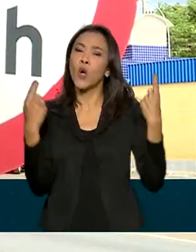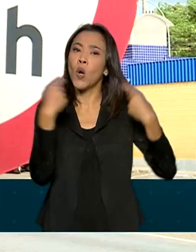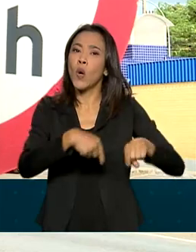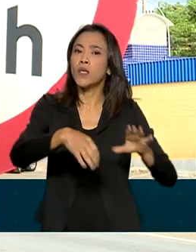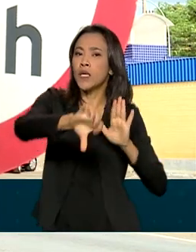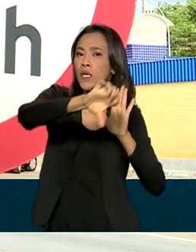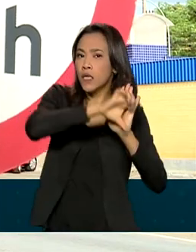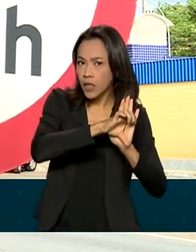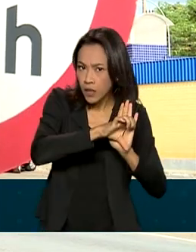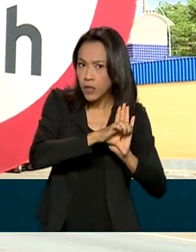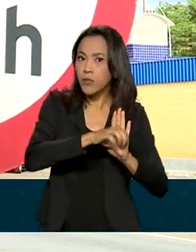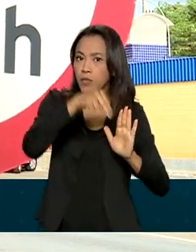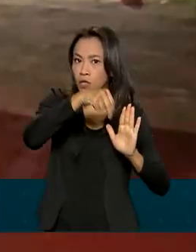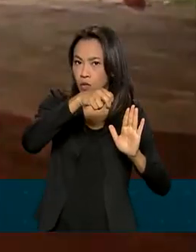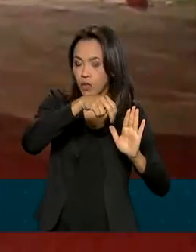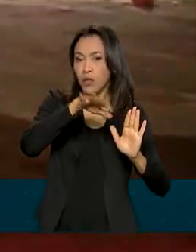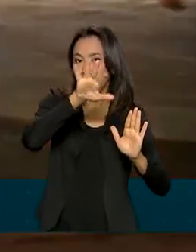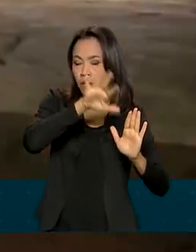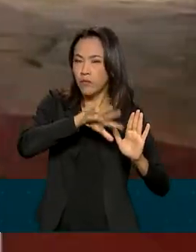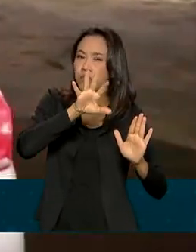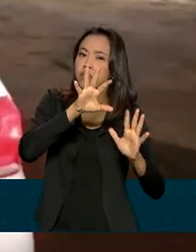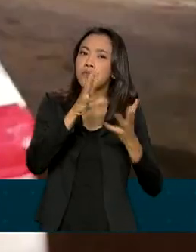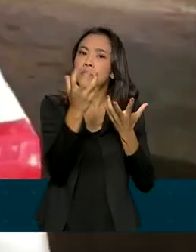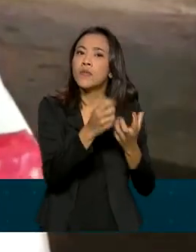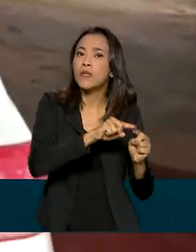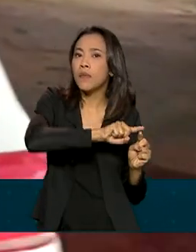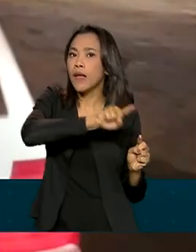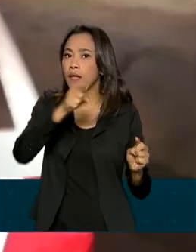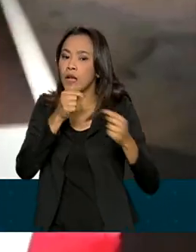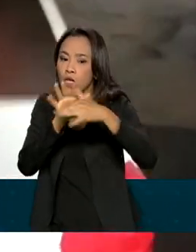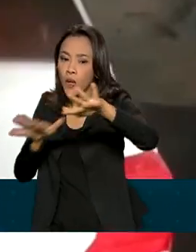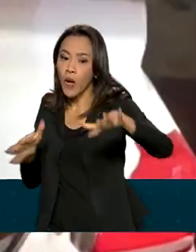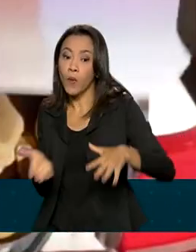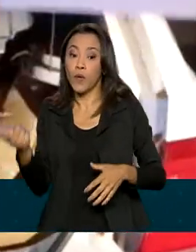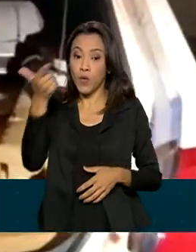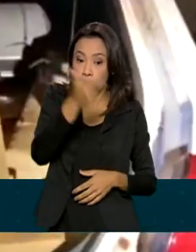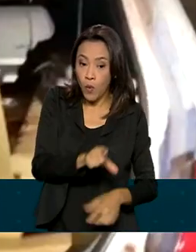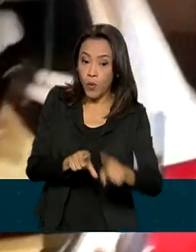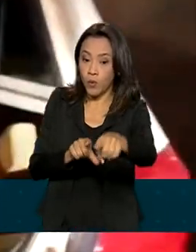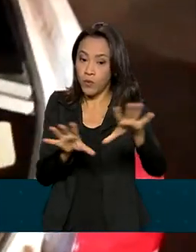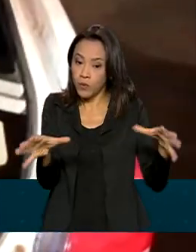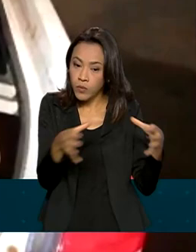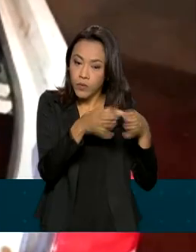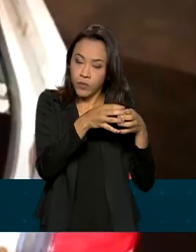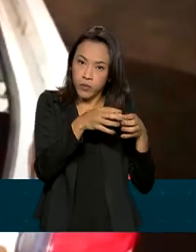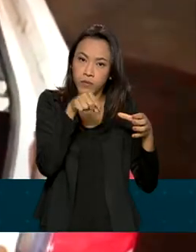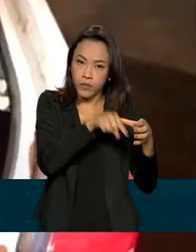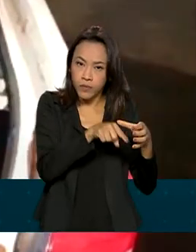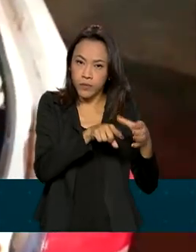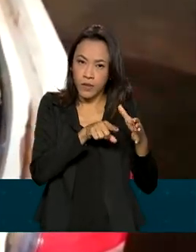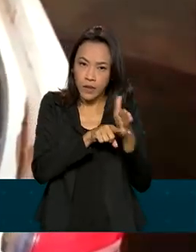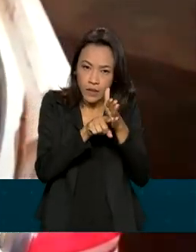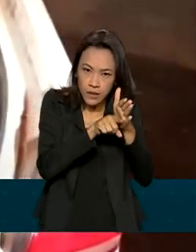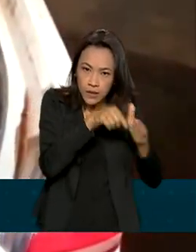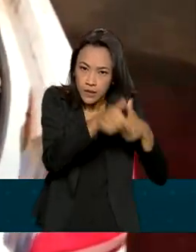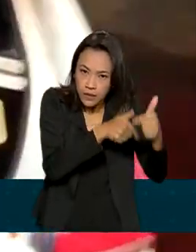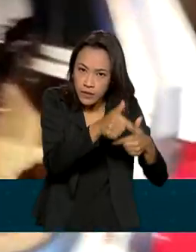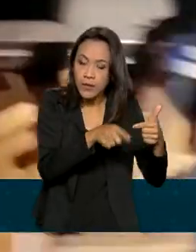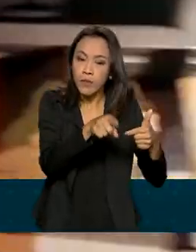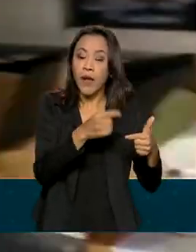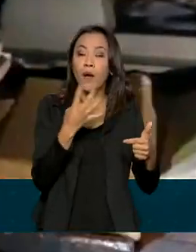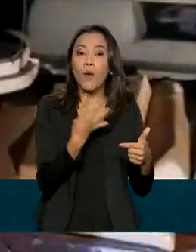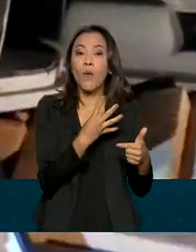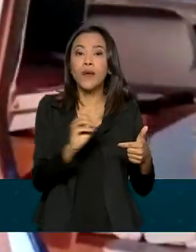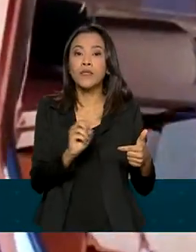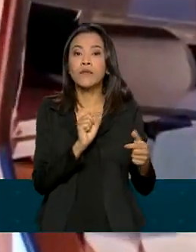sertão ao litoral nordestino e Rota Brasil, com ações simultâneas em 400 pontos do país